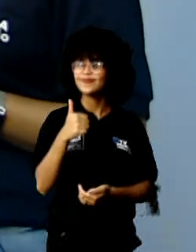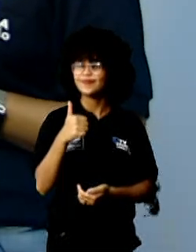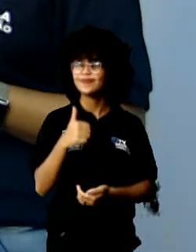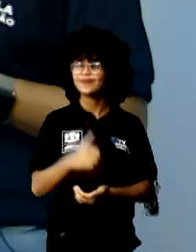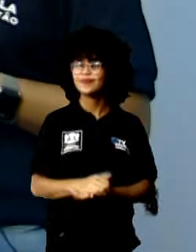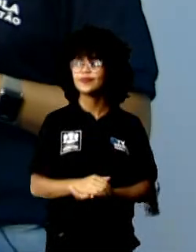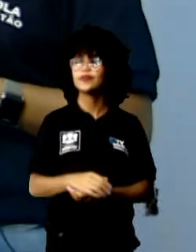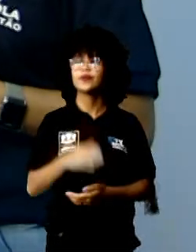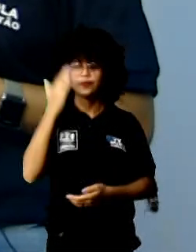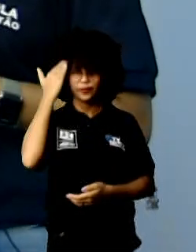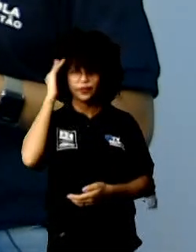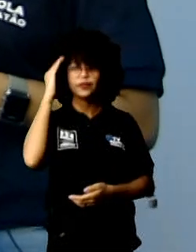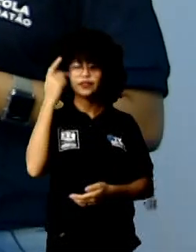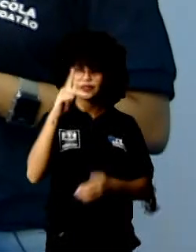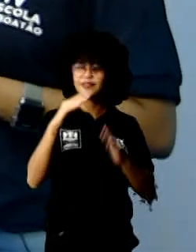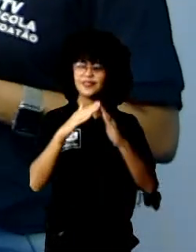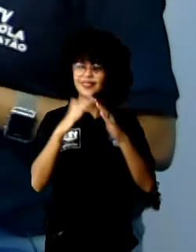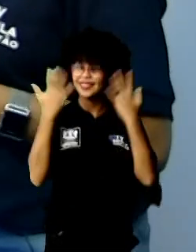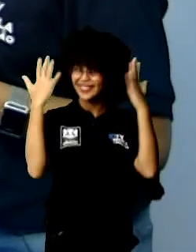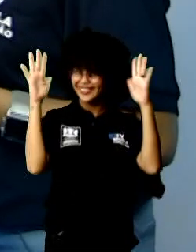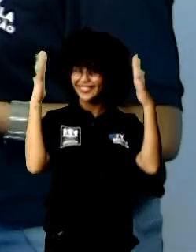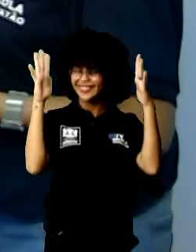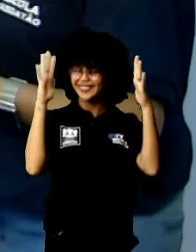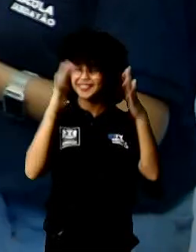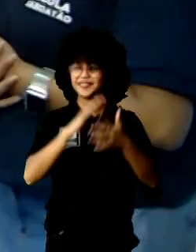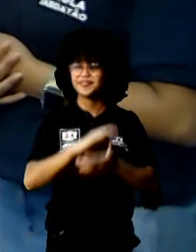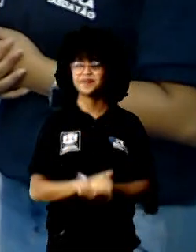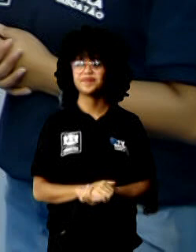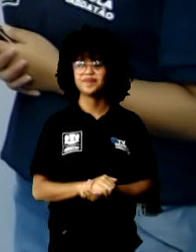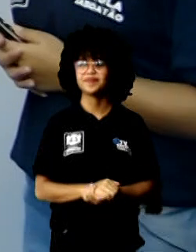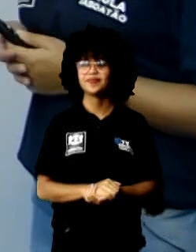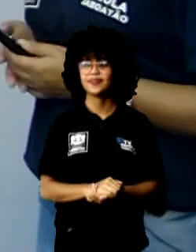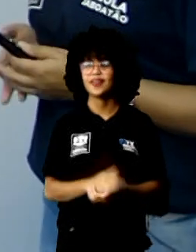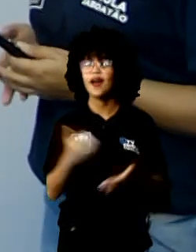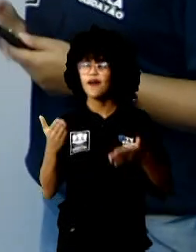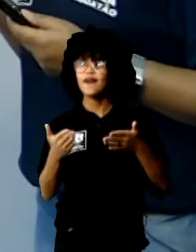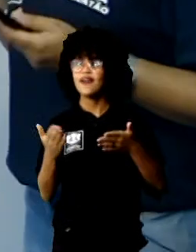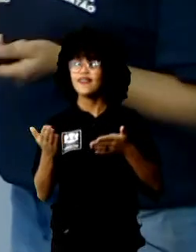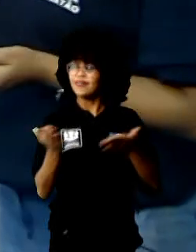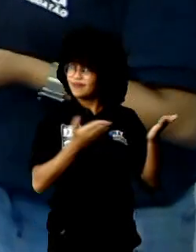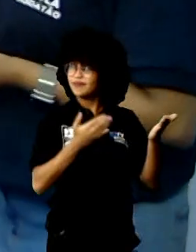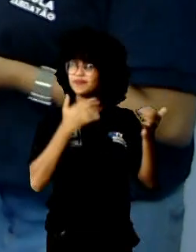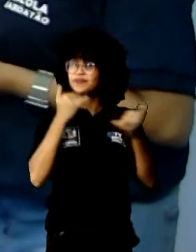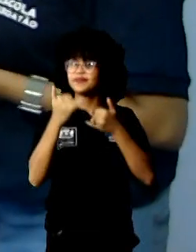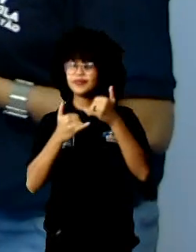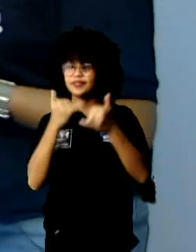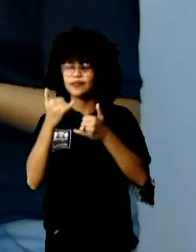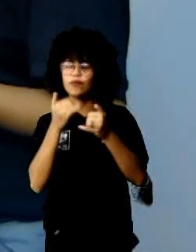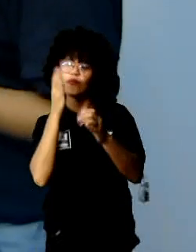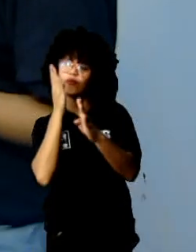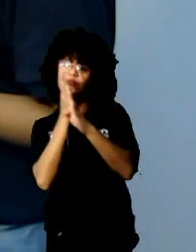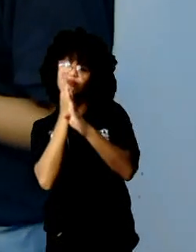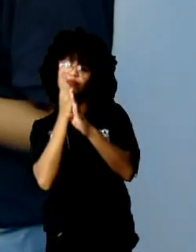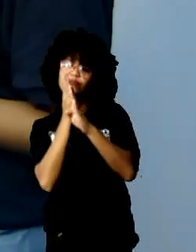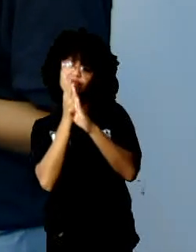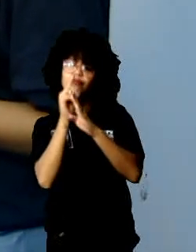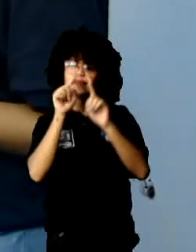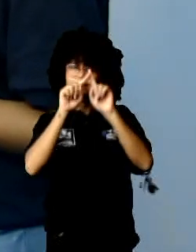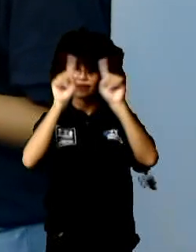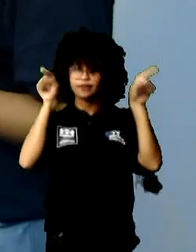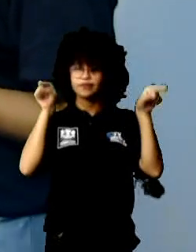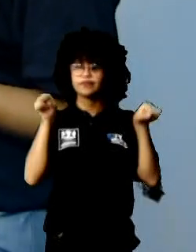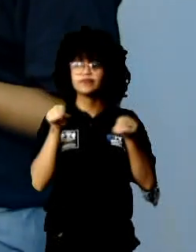conseguiu entender a em casa parabéns agora vamos brincar vamos descobrir nesse